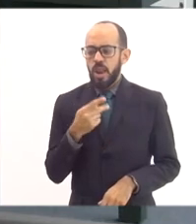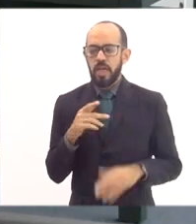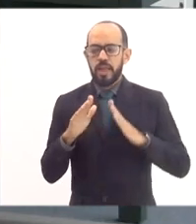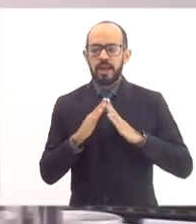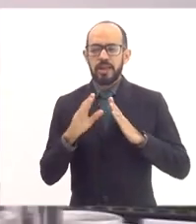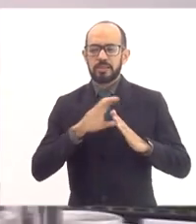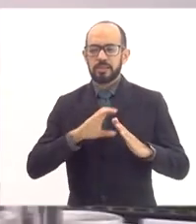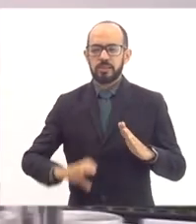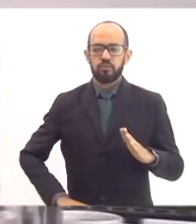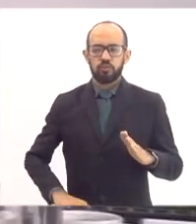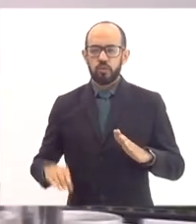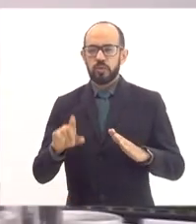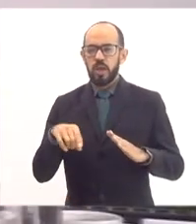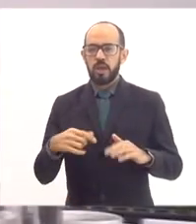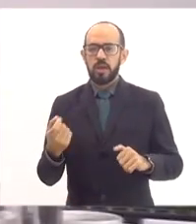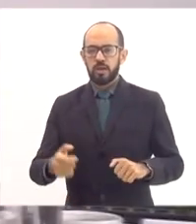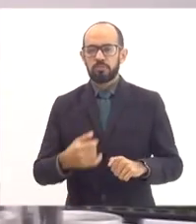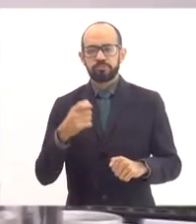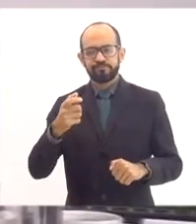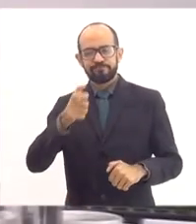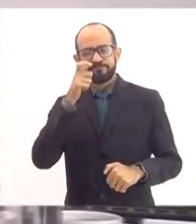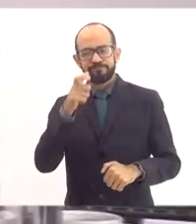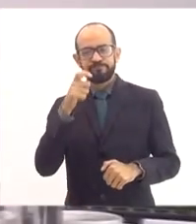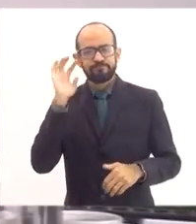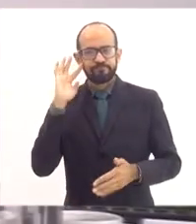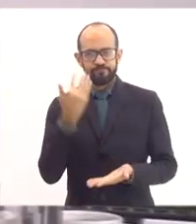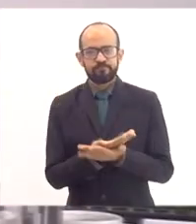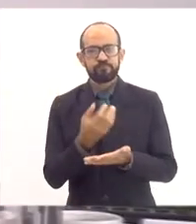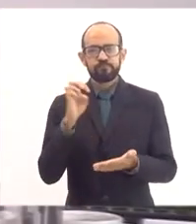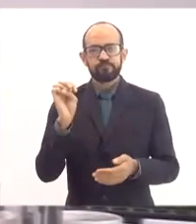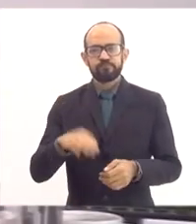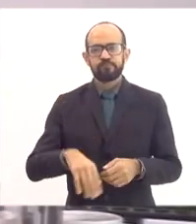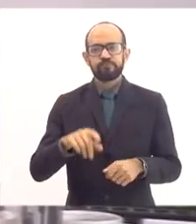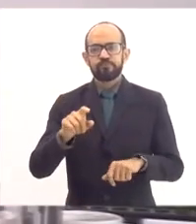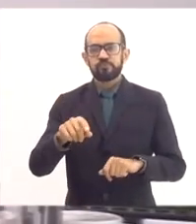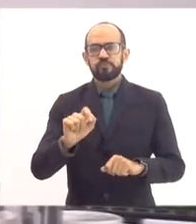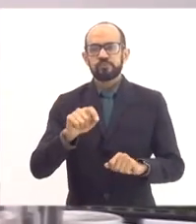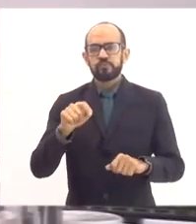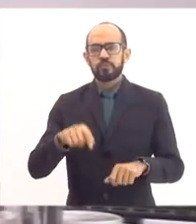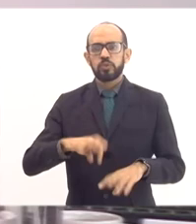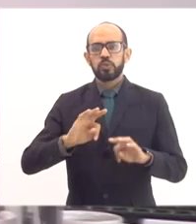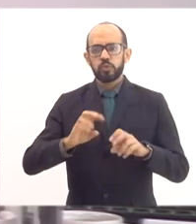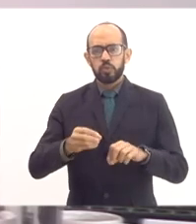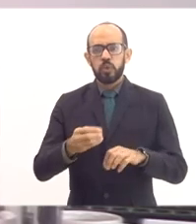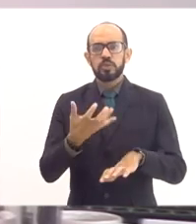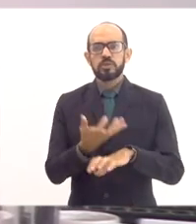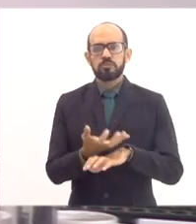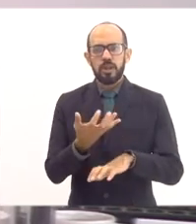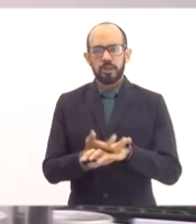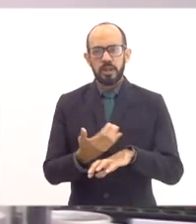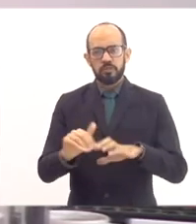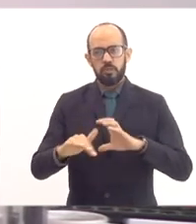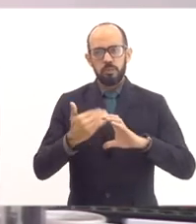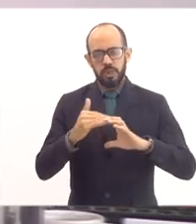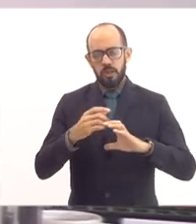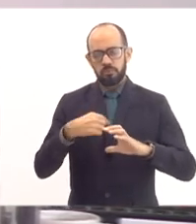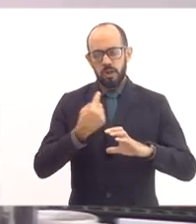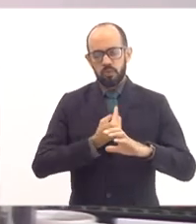aqui na busca das soluções de todas as matérias encaminhadas pela comissão, tá?